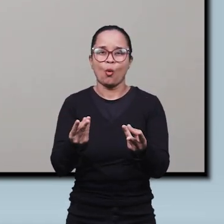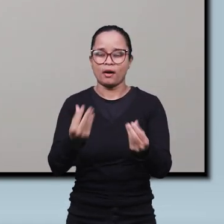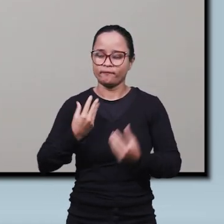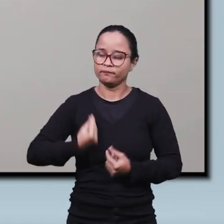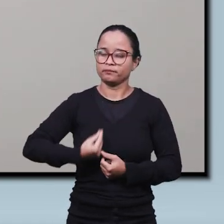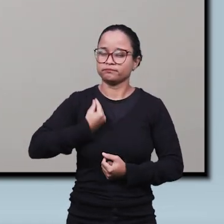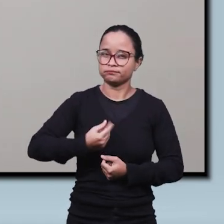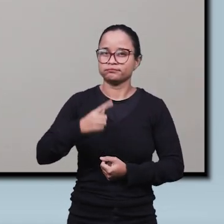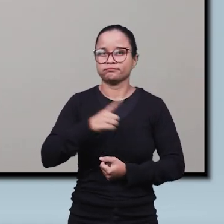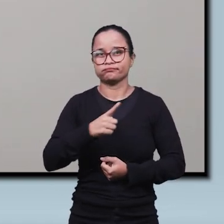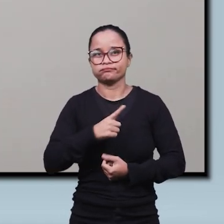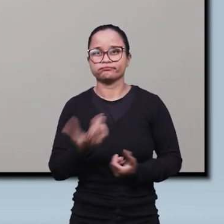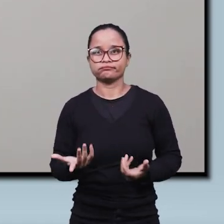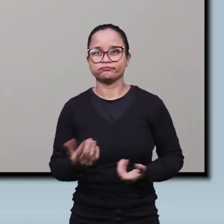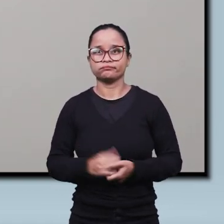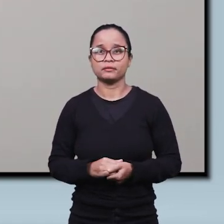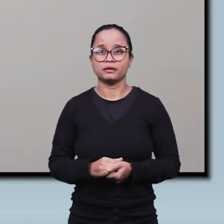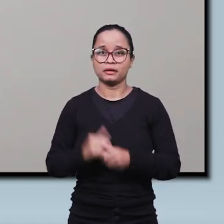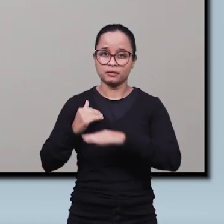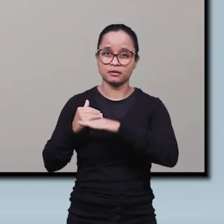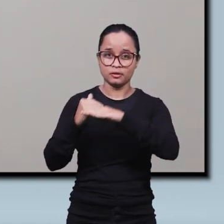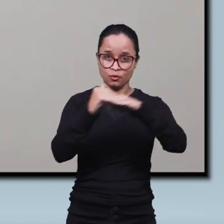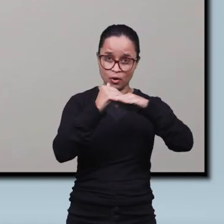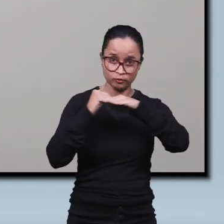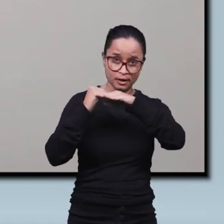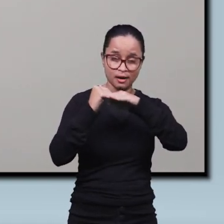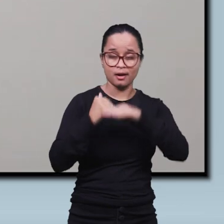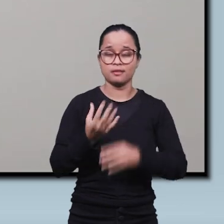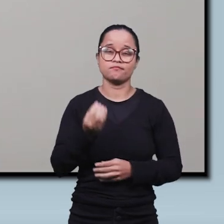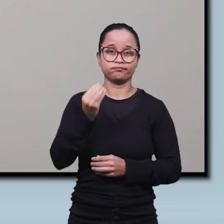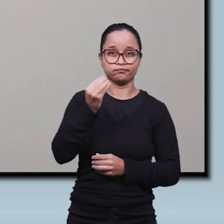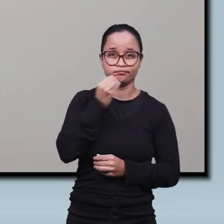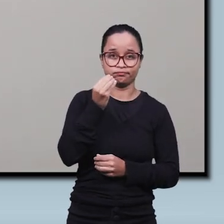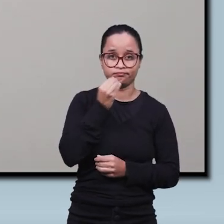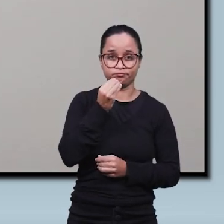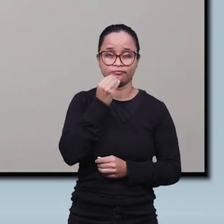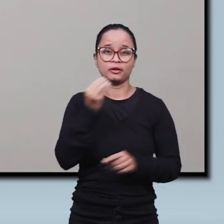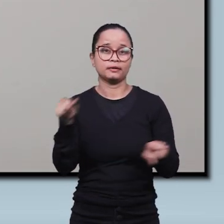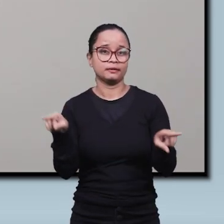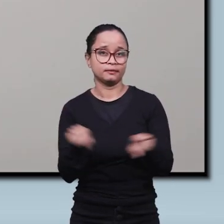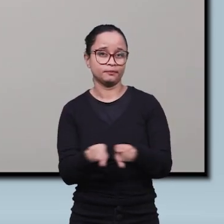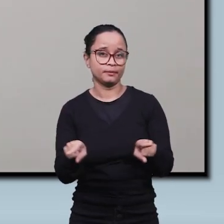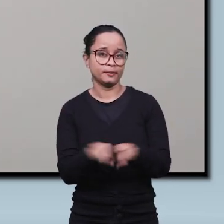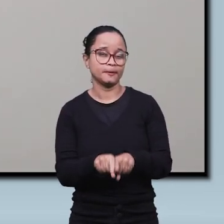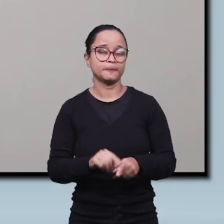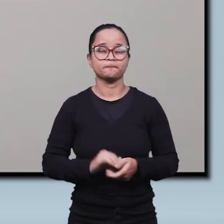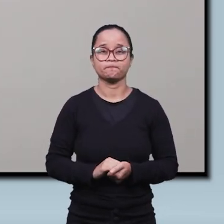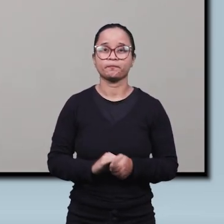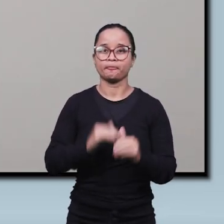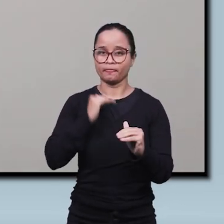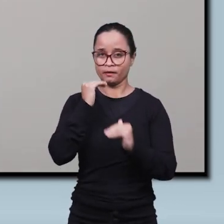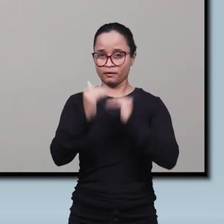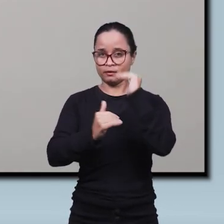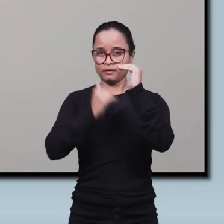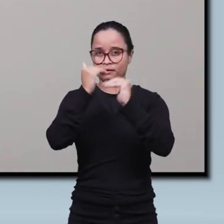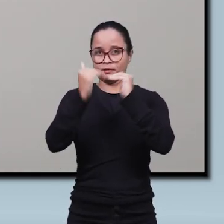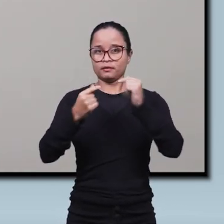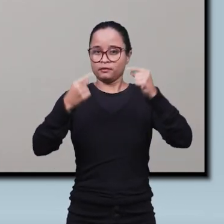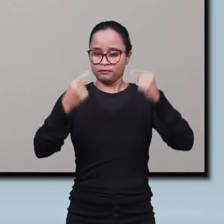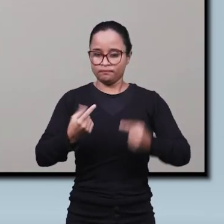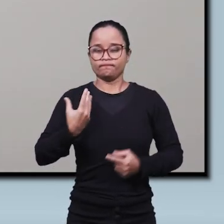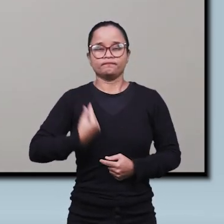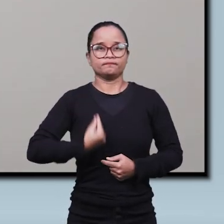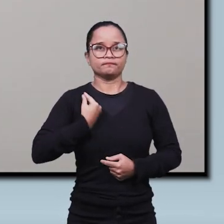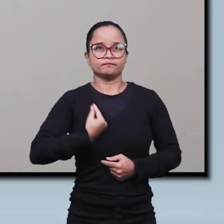vida, igualdade de oportunidades, também no avanço nos desafios da